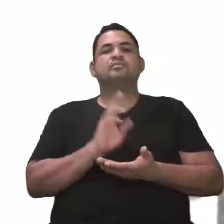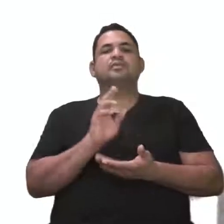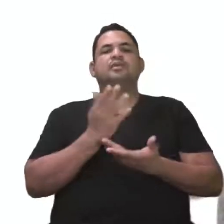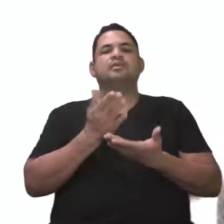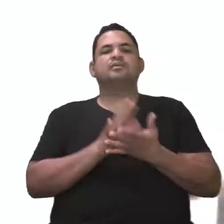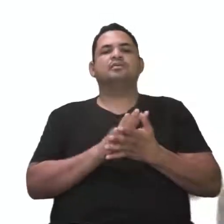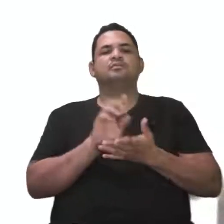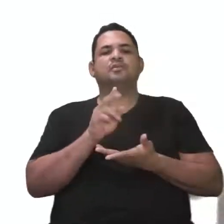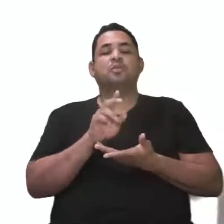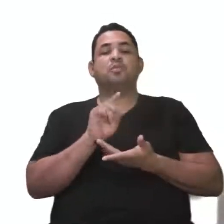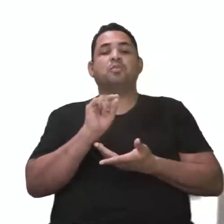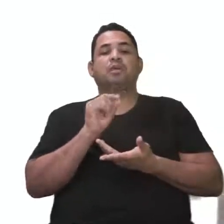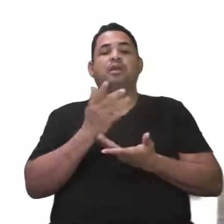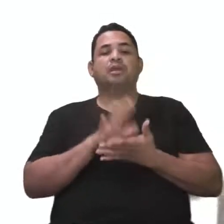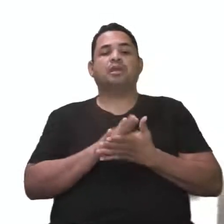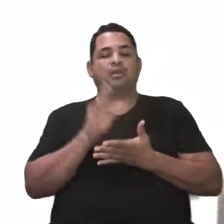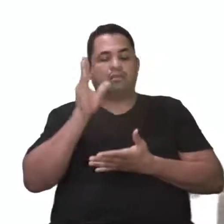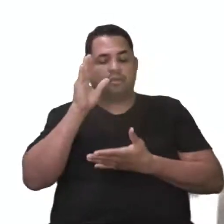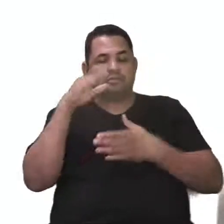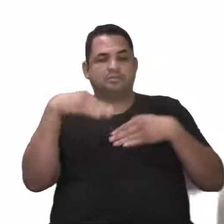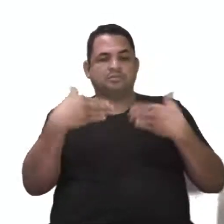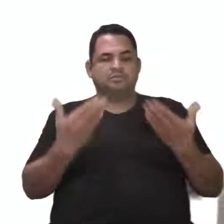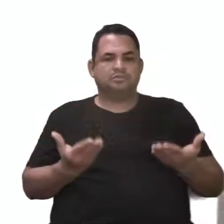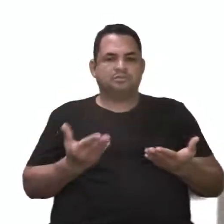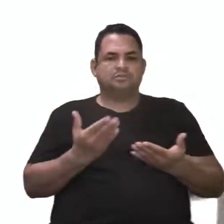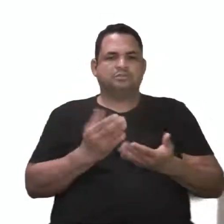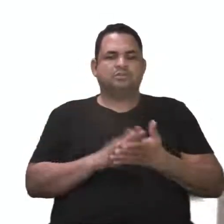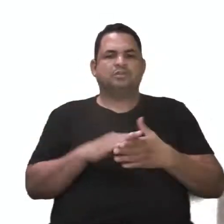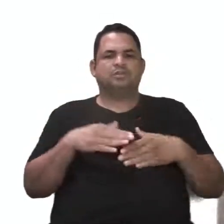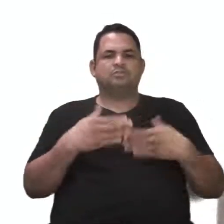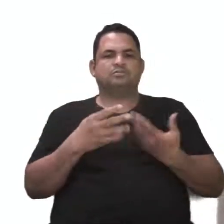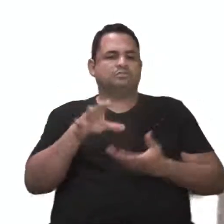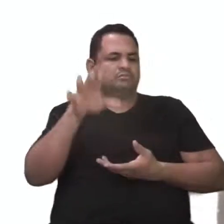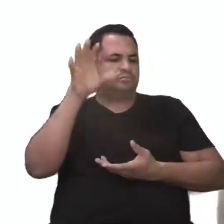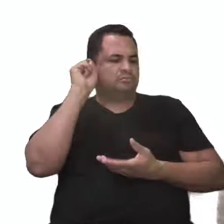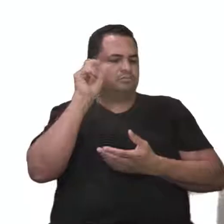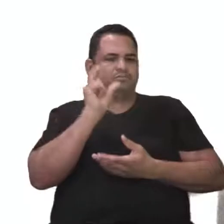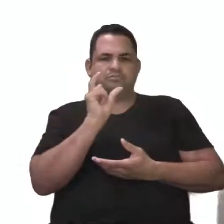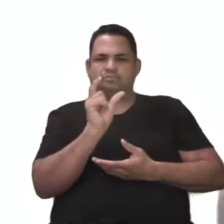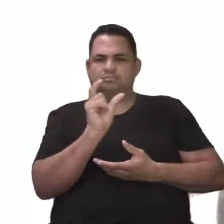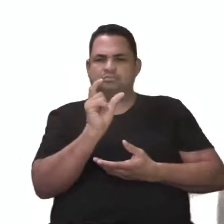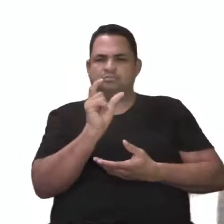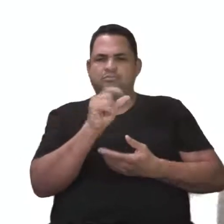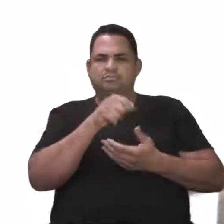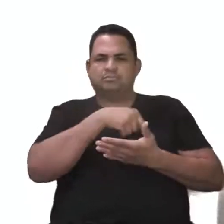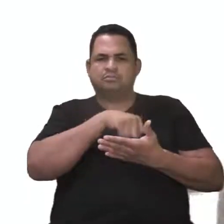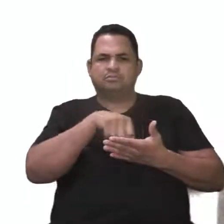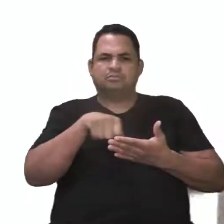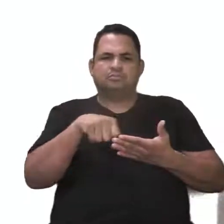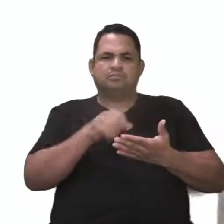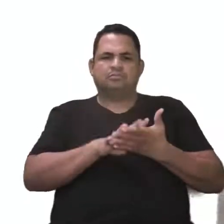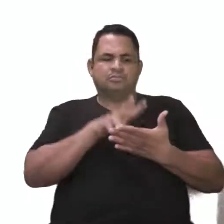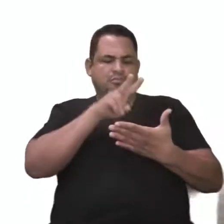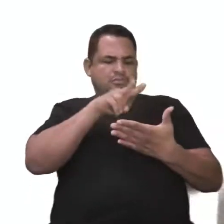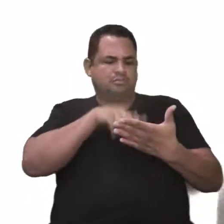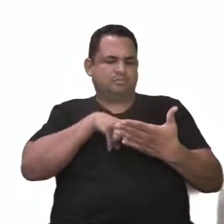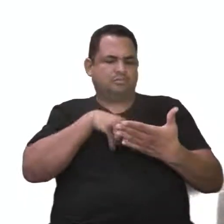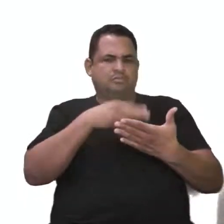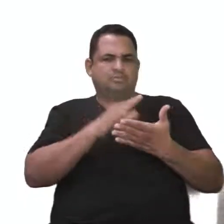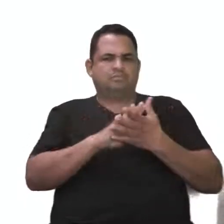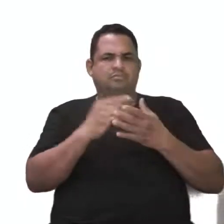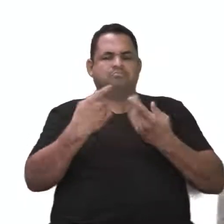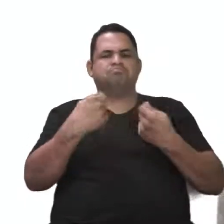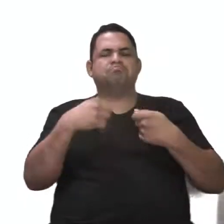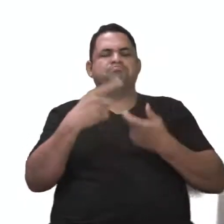Então, vamos ao que interessa. Gente, quando você ouve essa palavra, ou você escreve essa palavra, você lê essa palavra, você